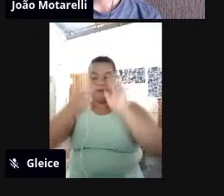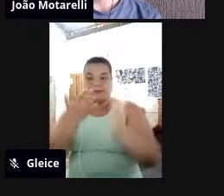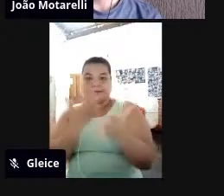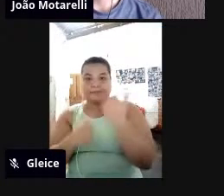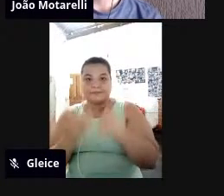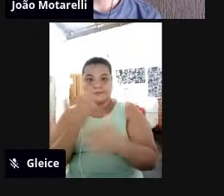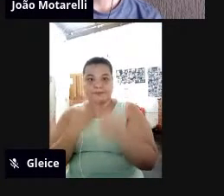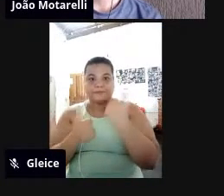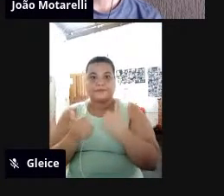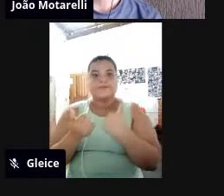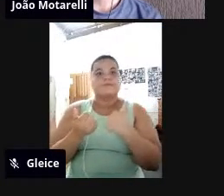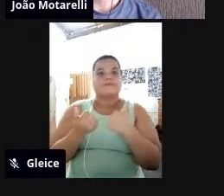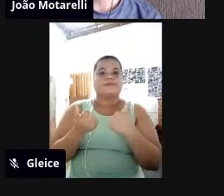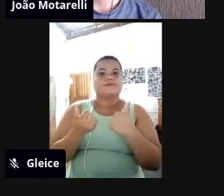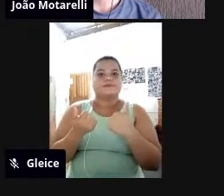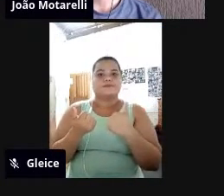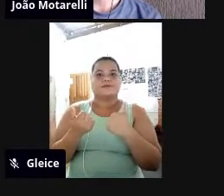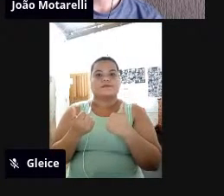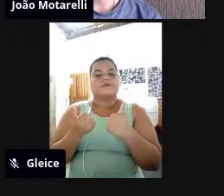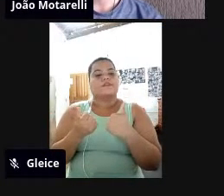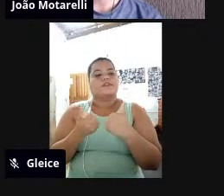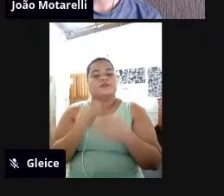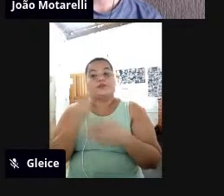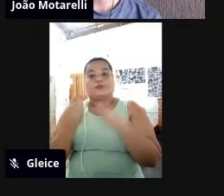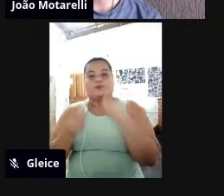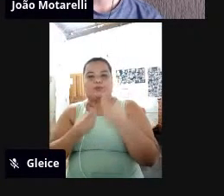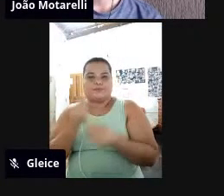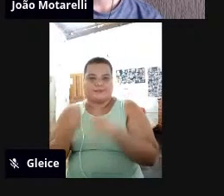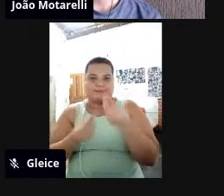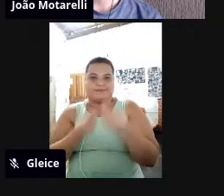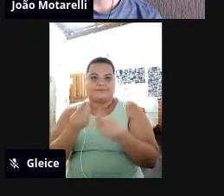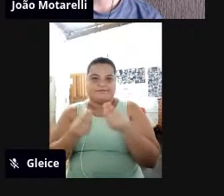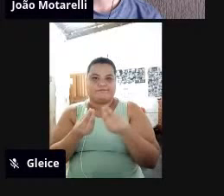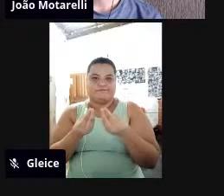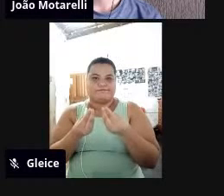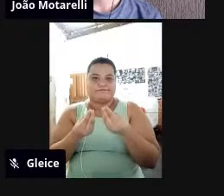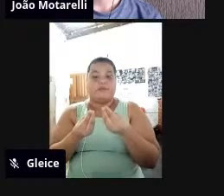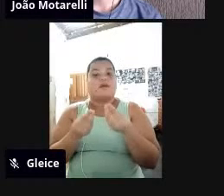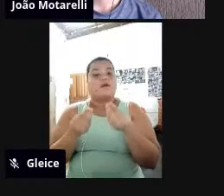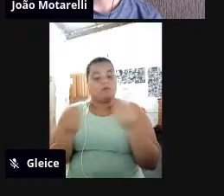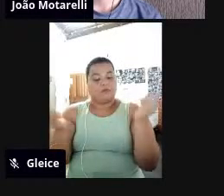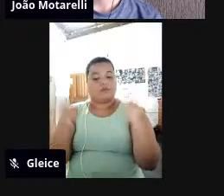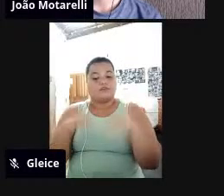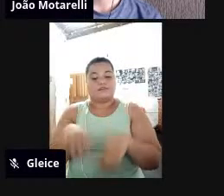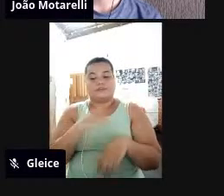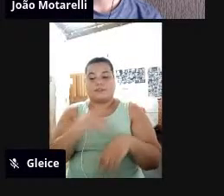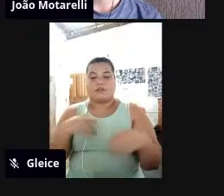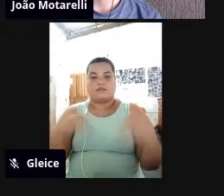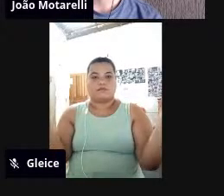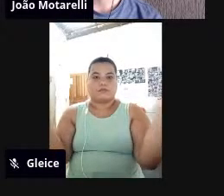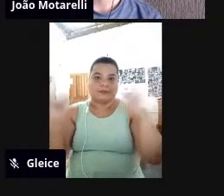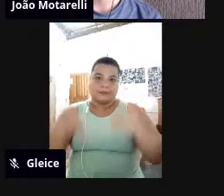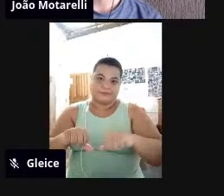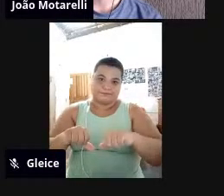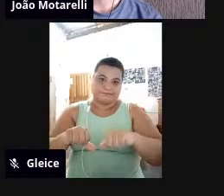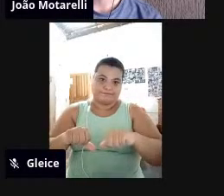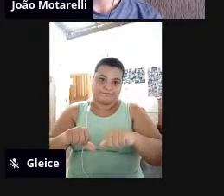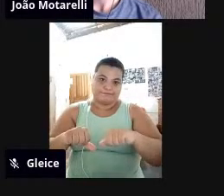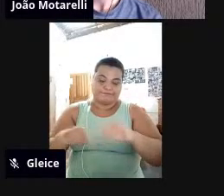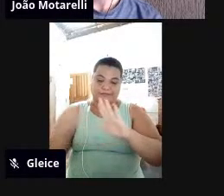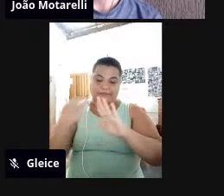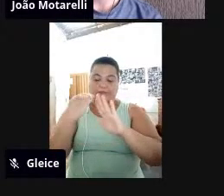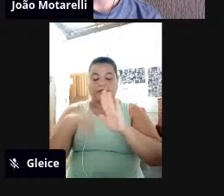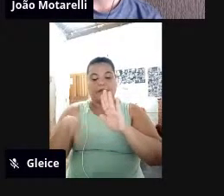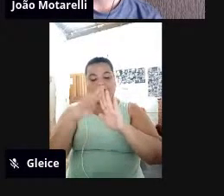alimentares, e esses métodos de controle de peso podem ser prejudiciais à saúde e performance, sendo os padrões desordenados do comer